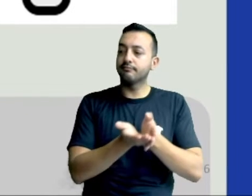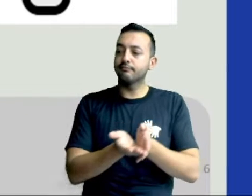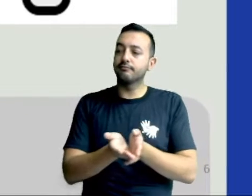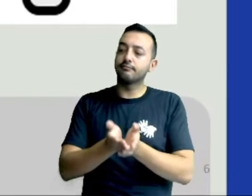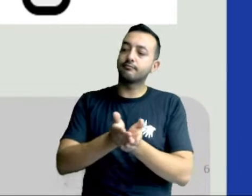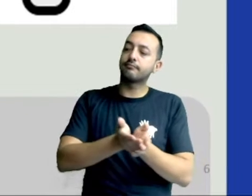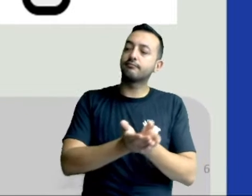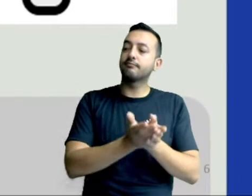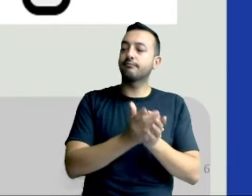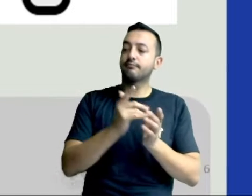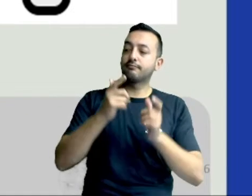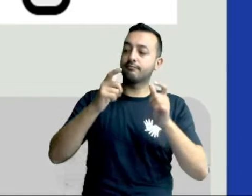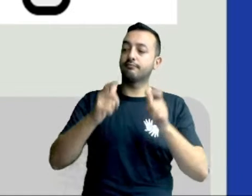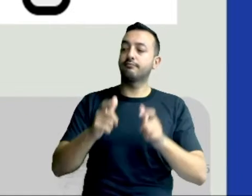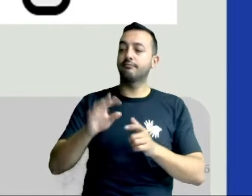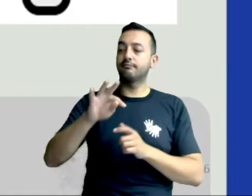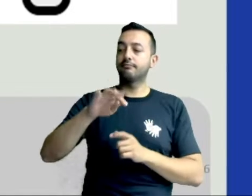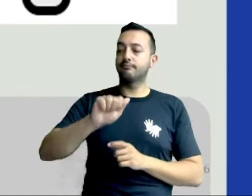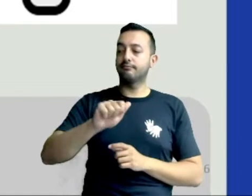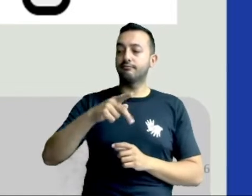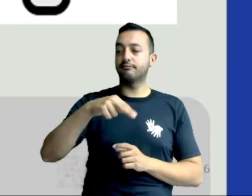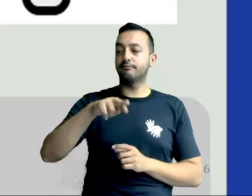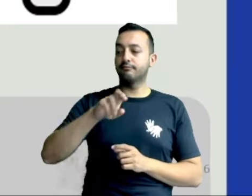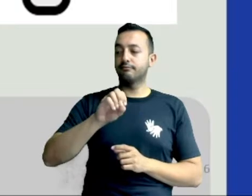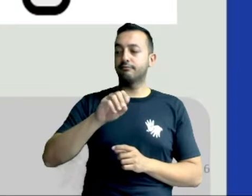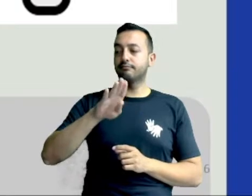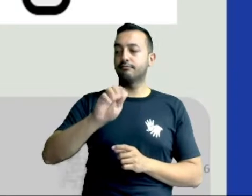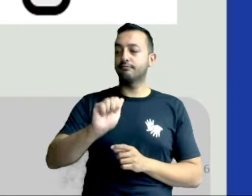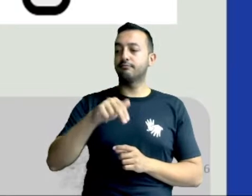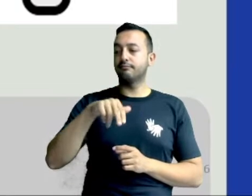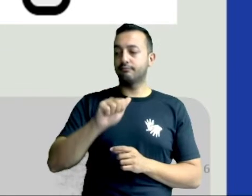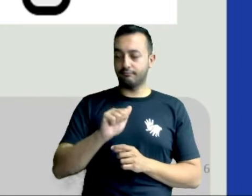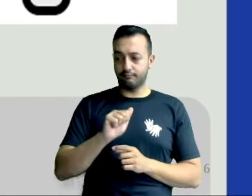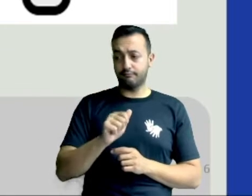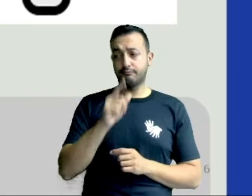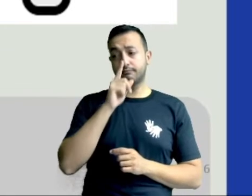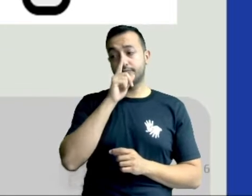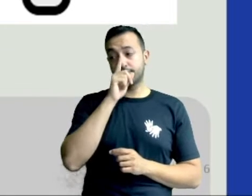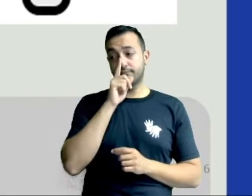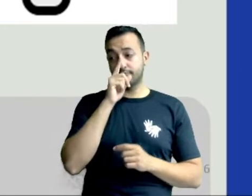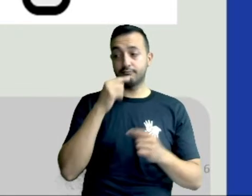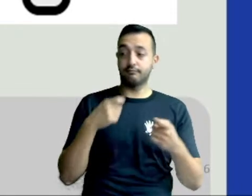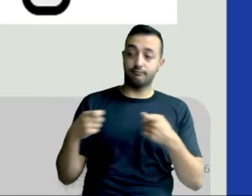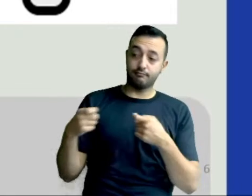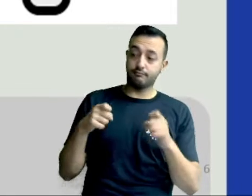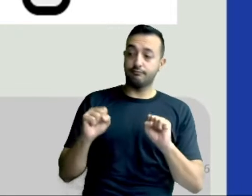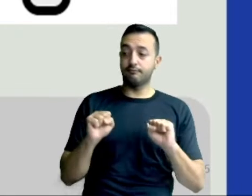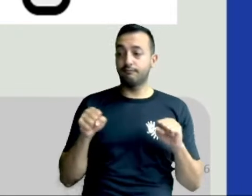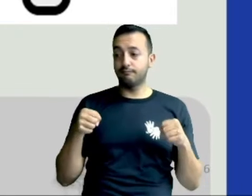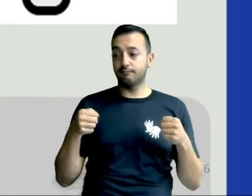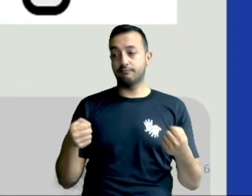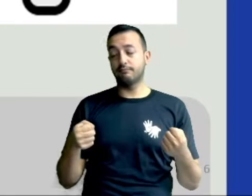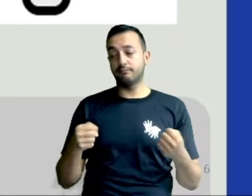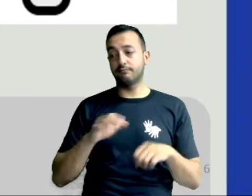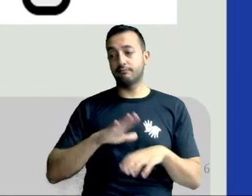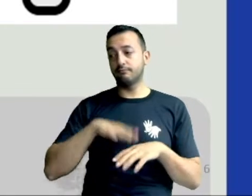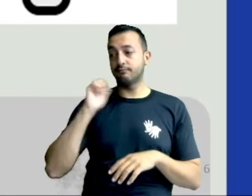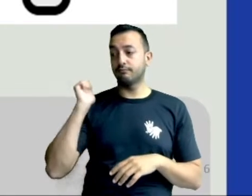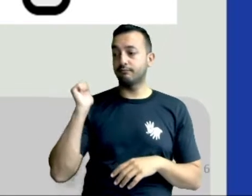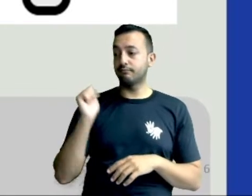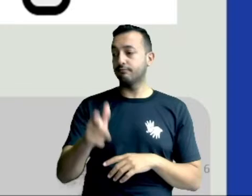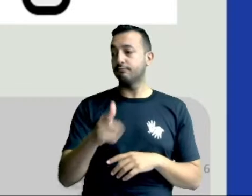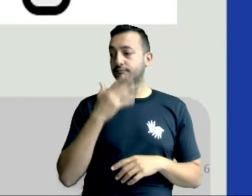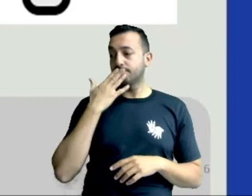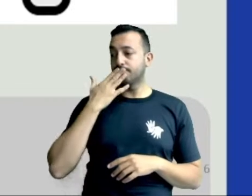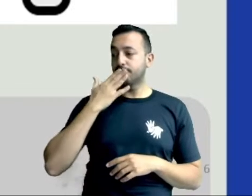além da Taprobana, em perigos e guerras esforçados, mais do que